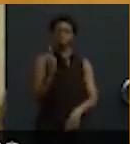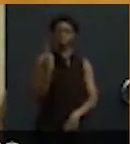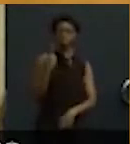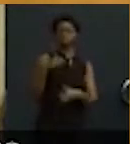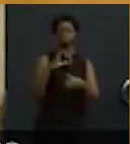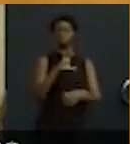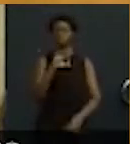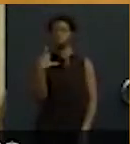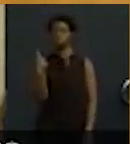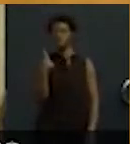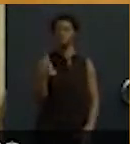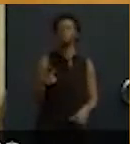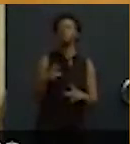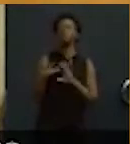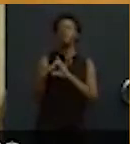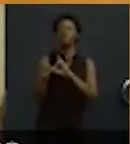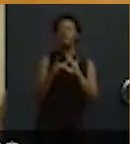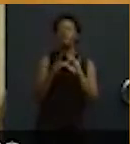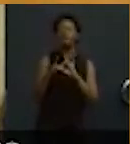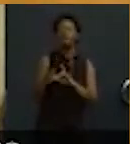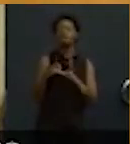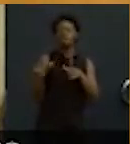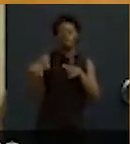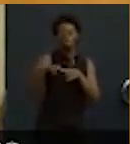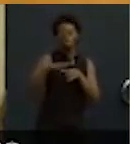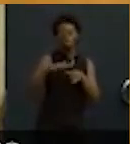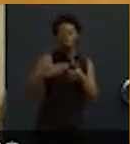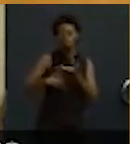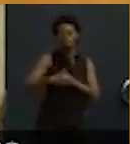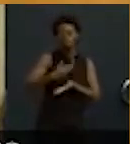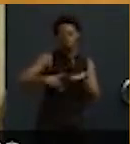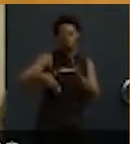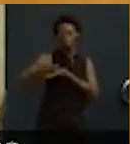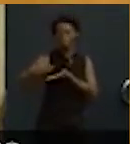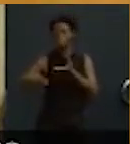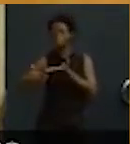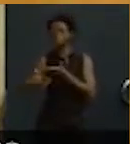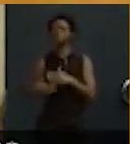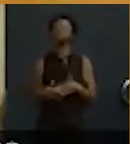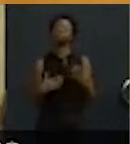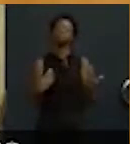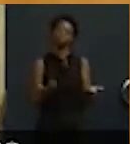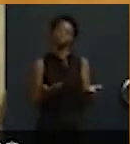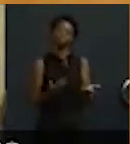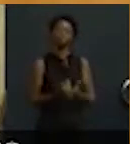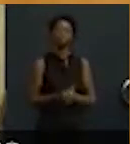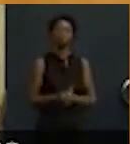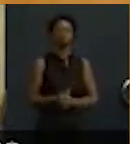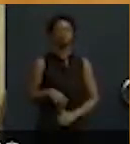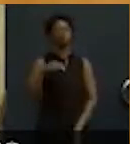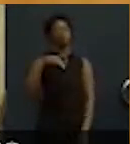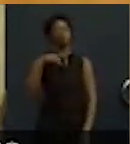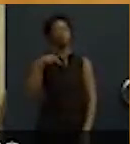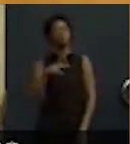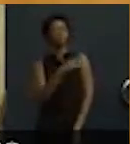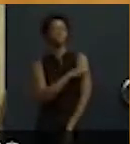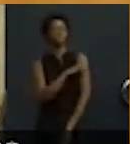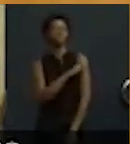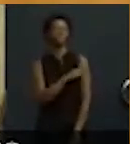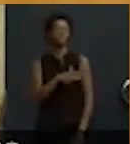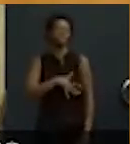Rede Ambiente Participativo, RAP. O Ministério Público do Estado do Rio de Janeiro tem a honra de